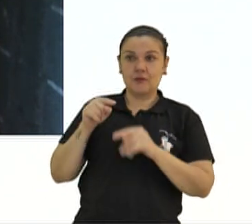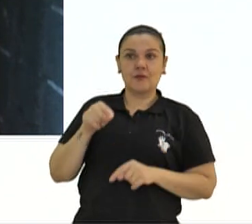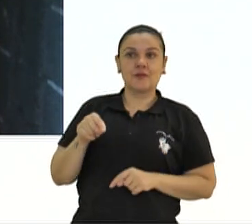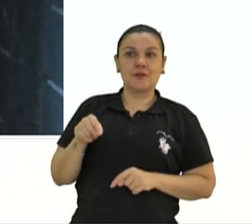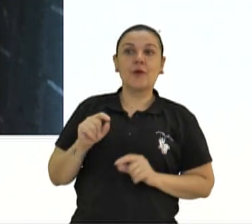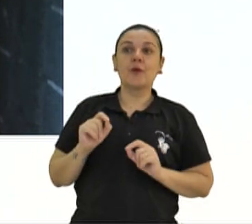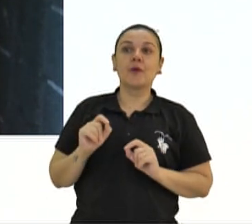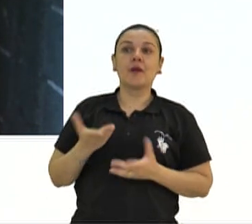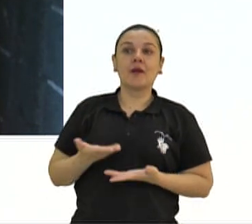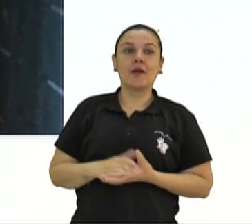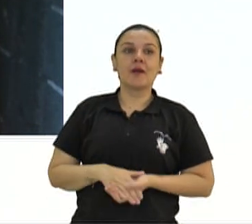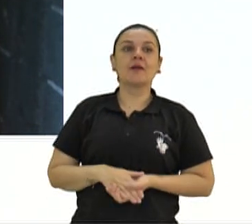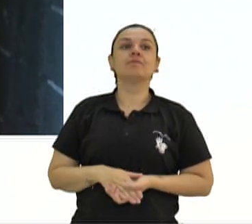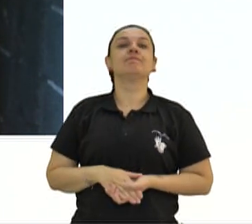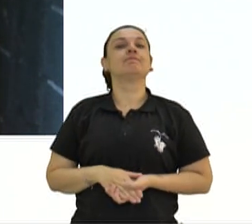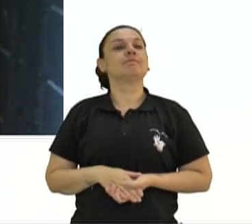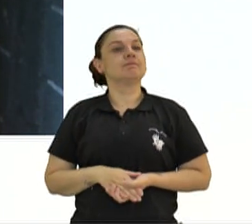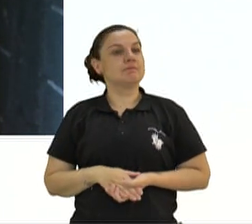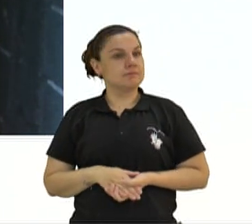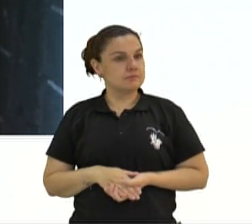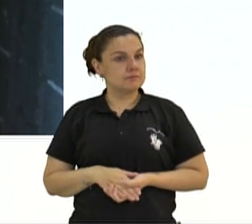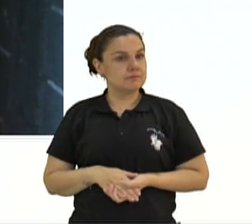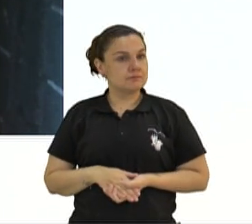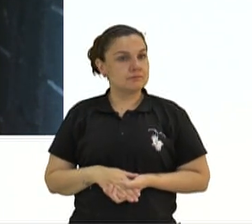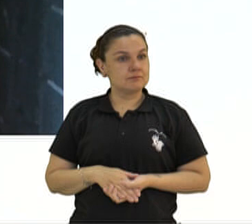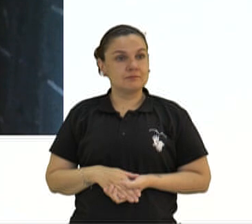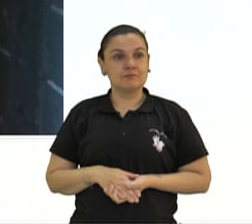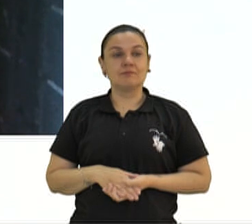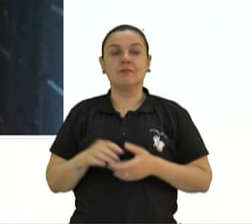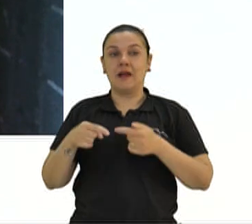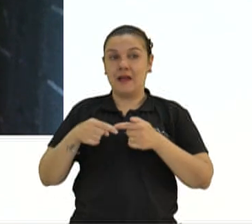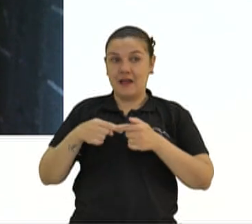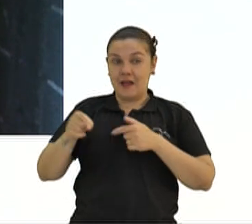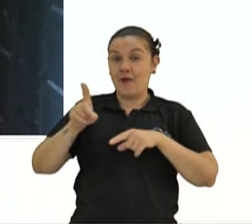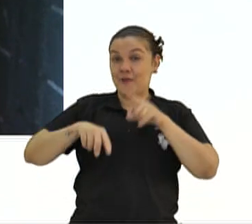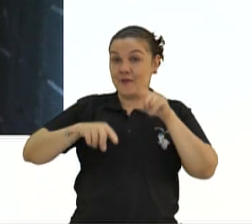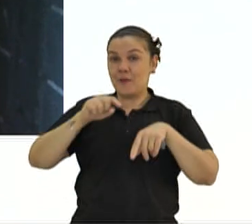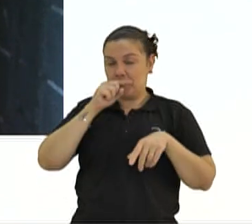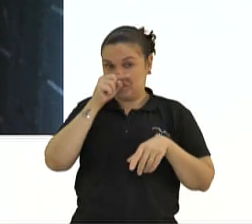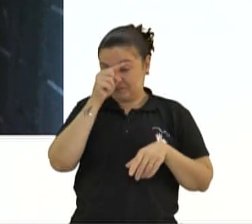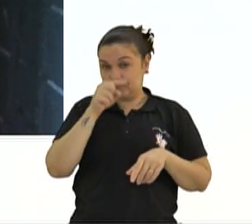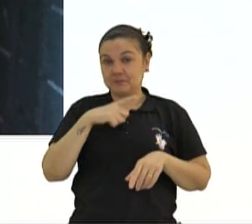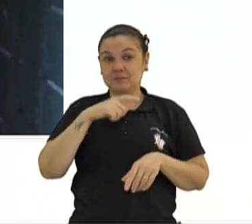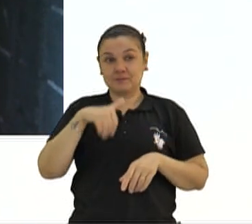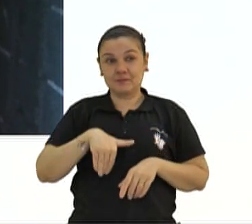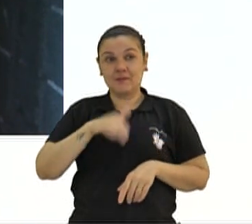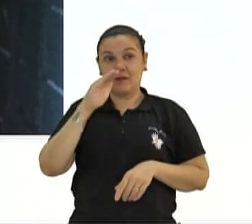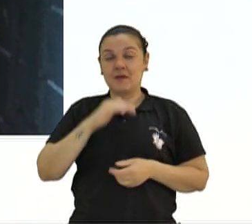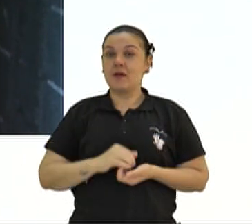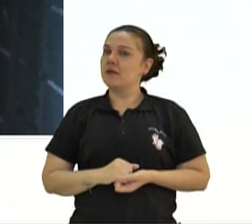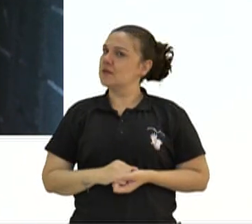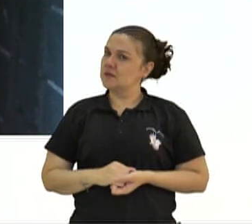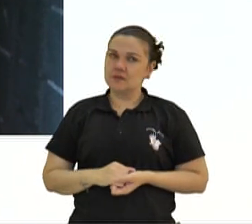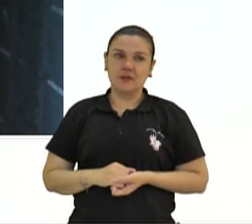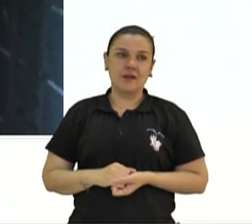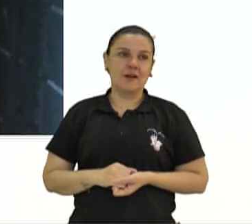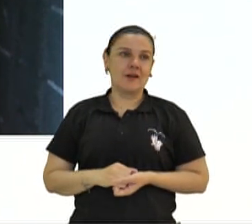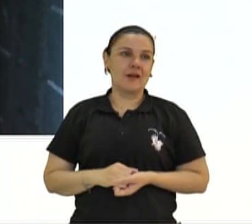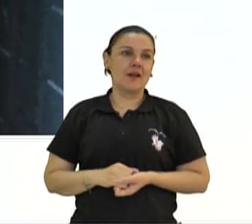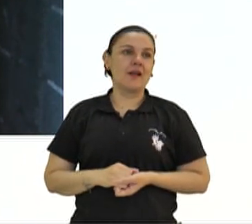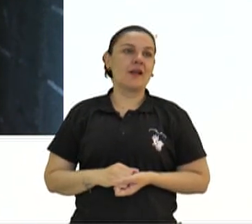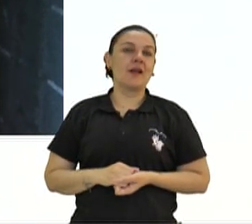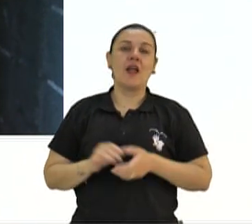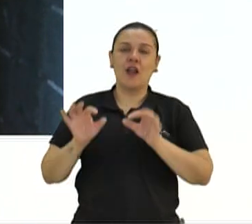O que seria, professor? A corrente alternada? É, mas tem alguma coisa a ver com a internet. O que que atua a